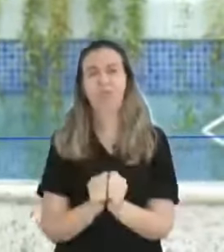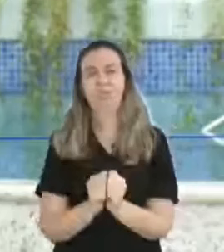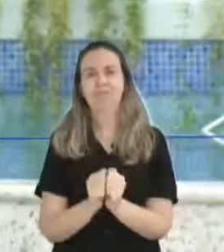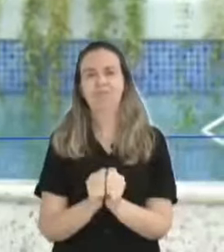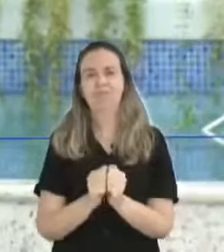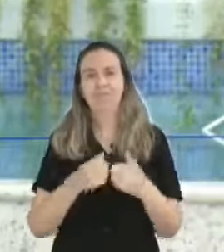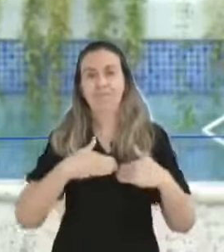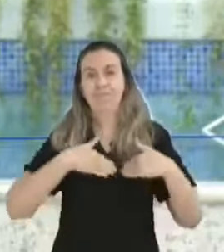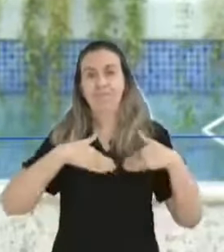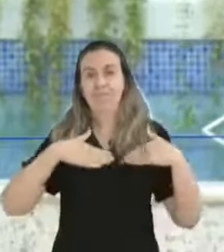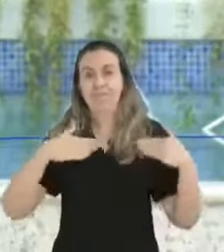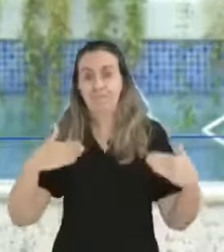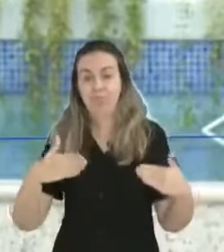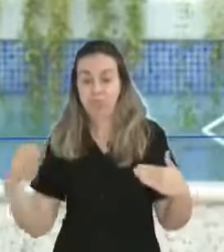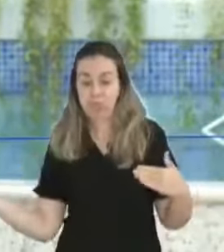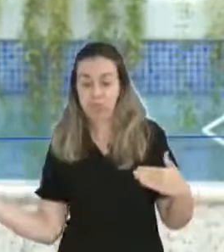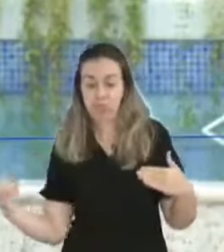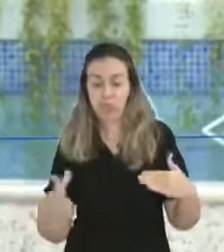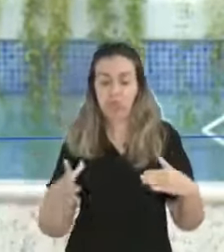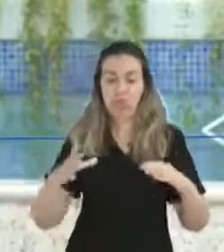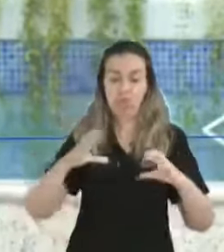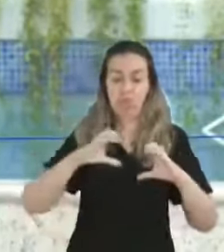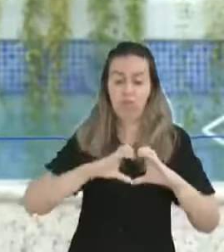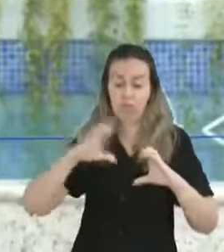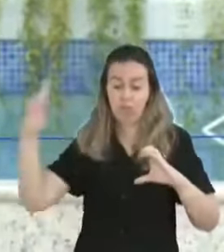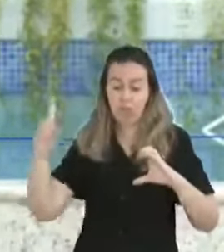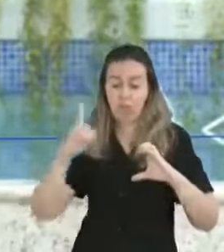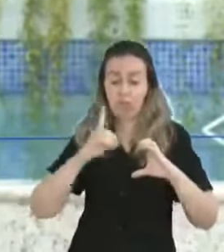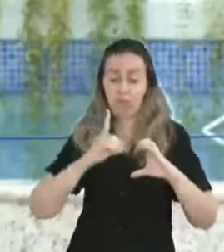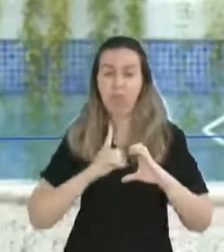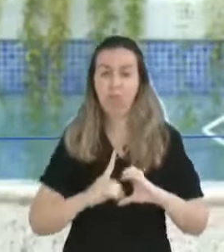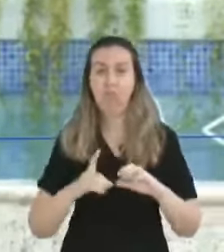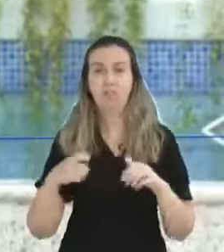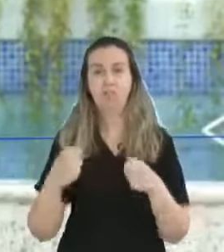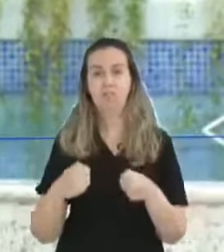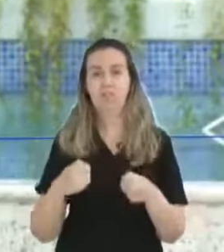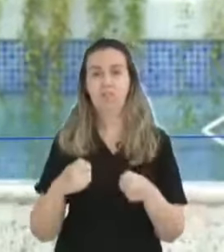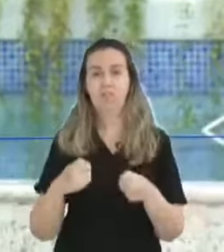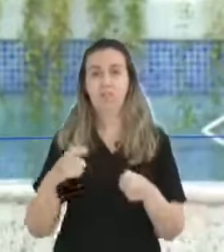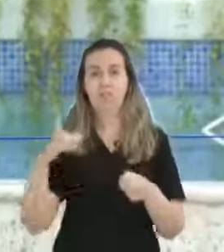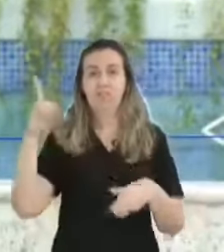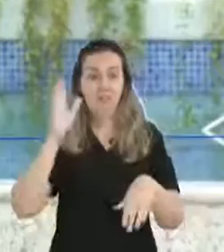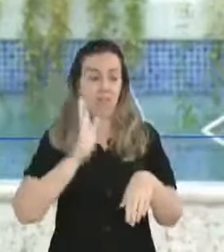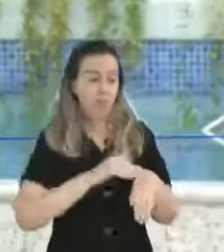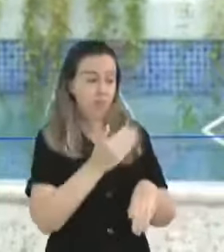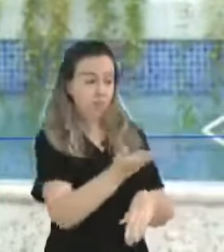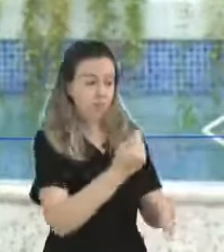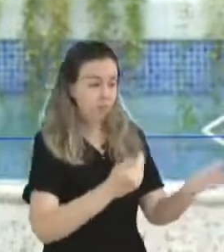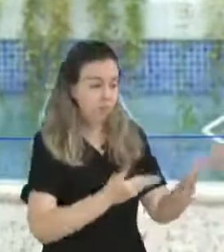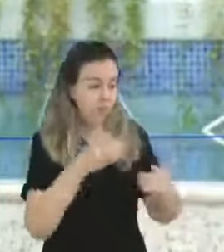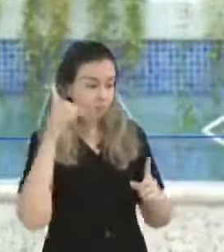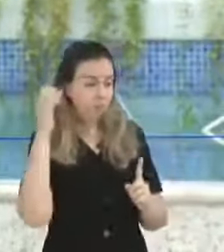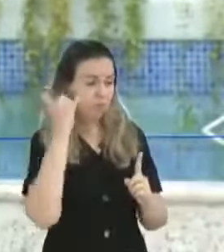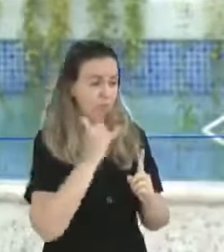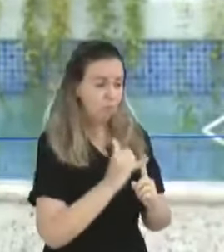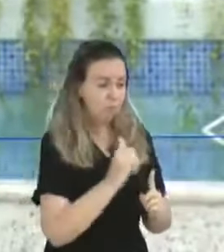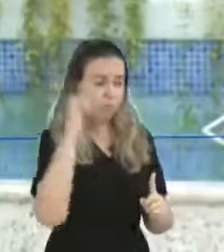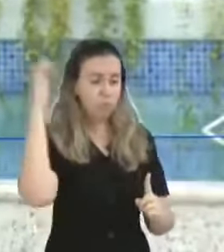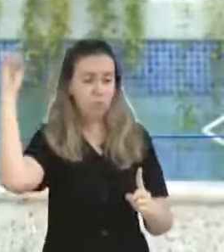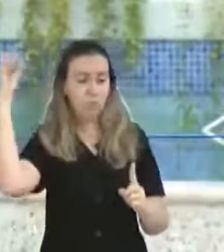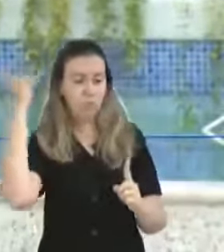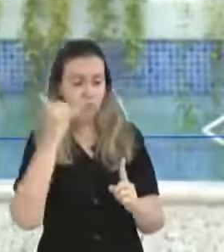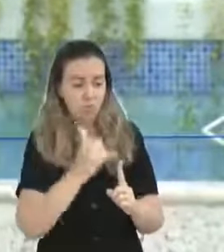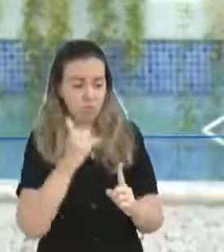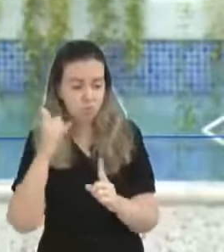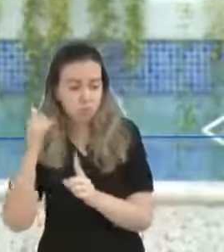queridos. Sim, você vai ver várias vezes Deus levantando profetas e clamando aos ouvidos